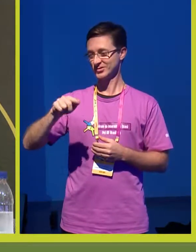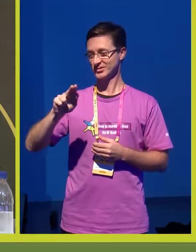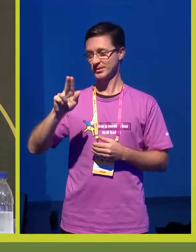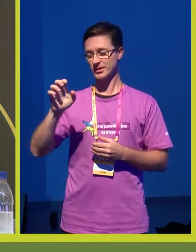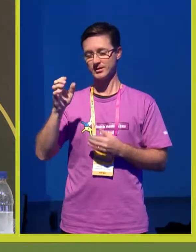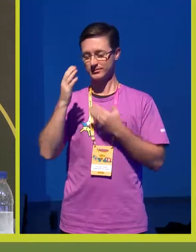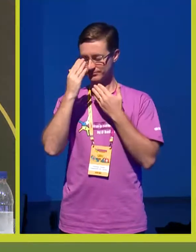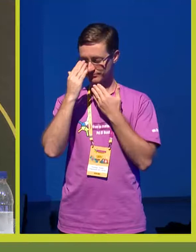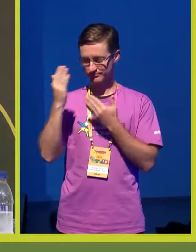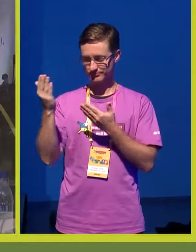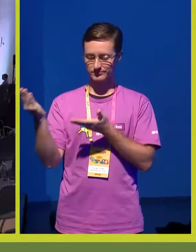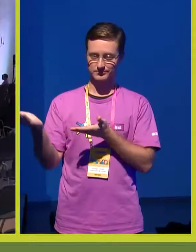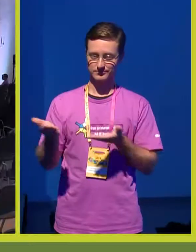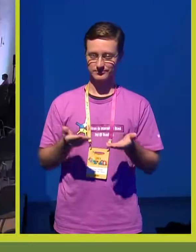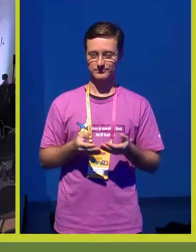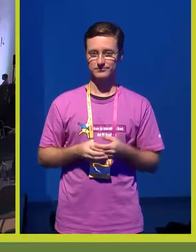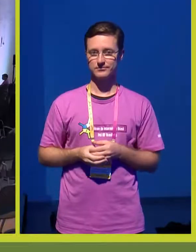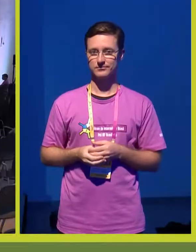A Jaque tem